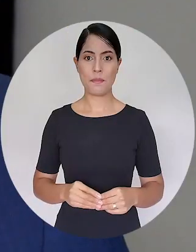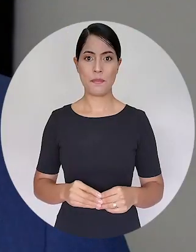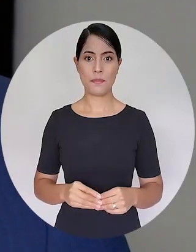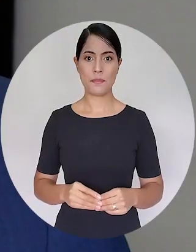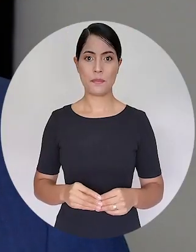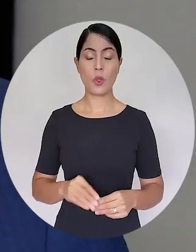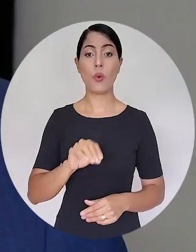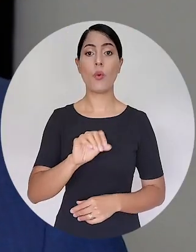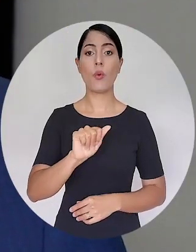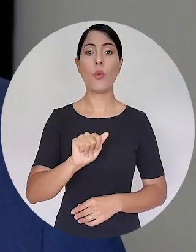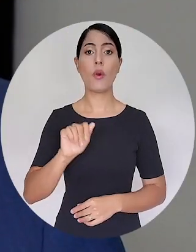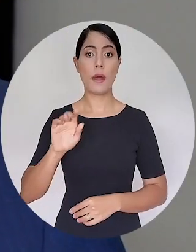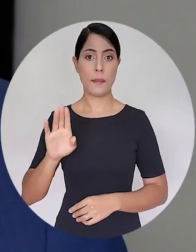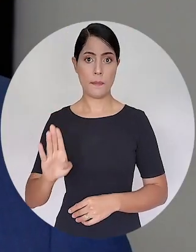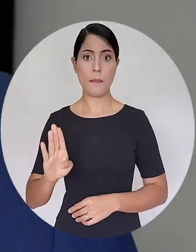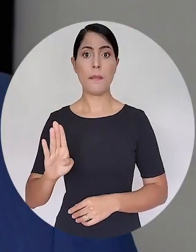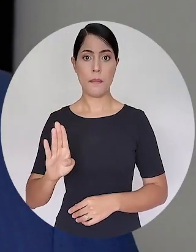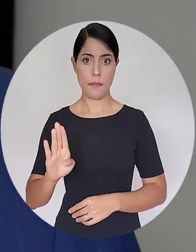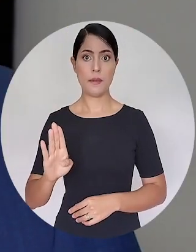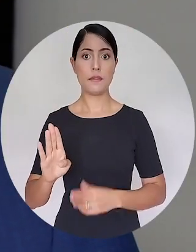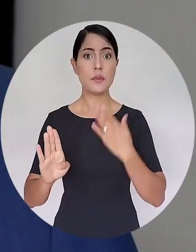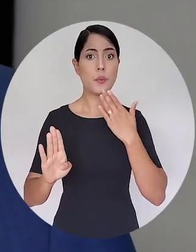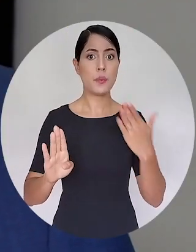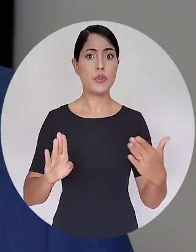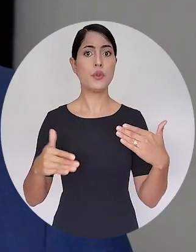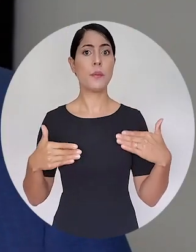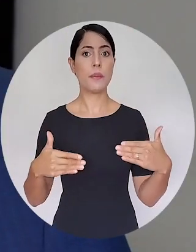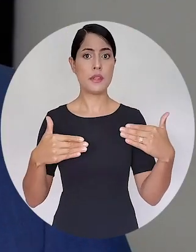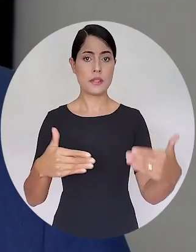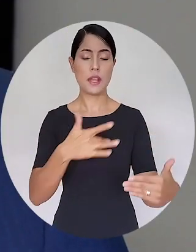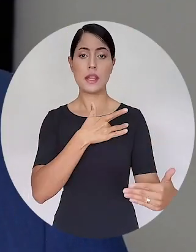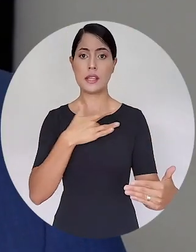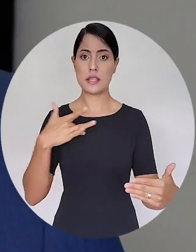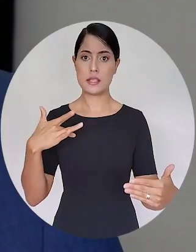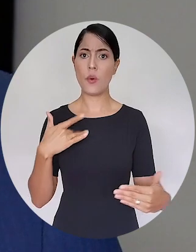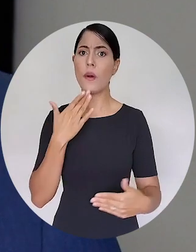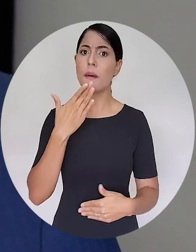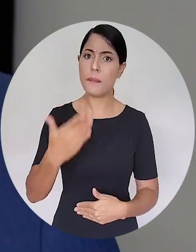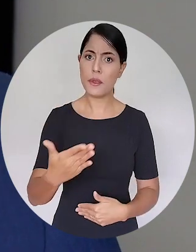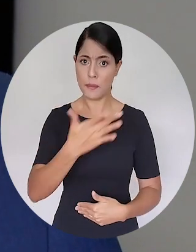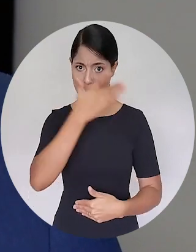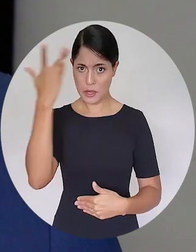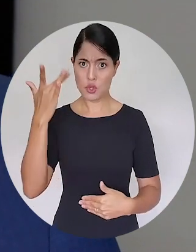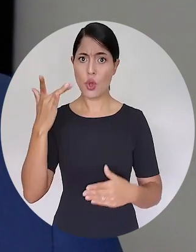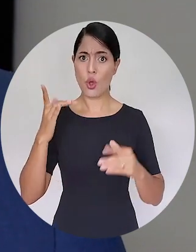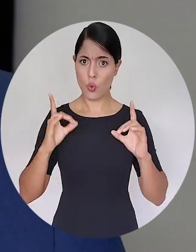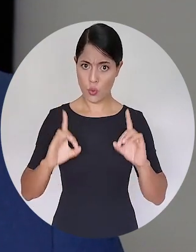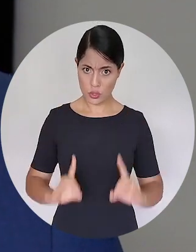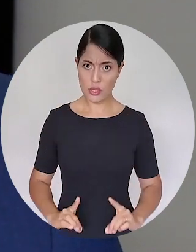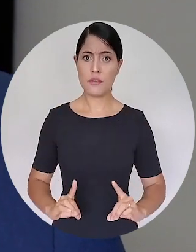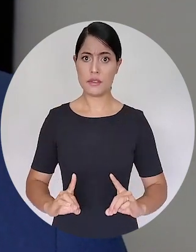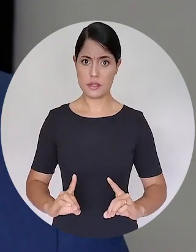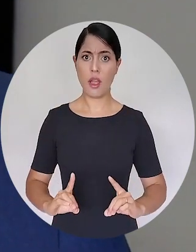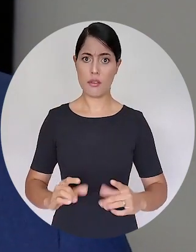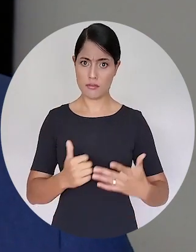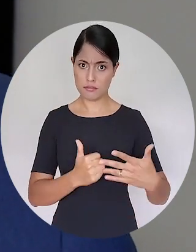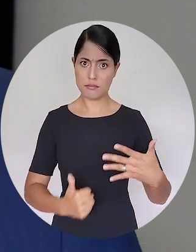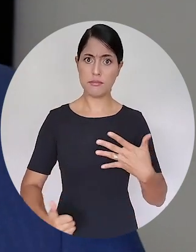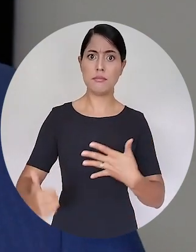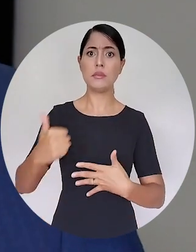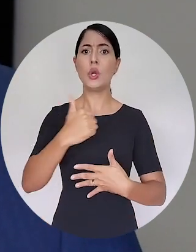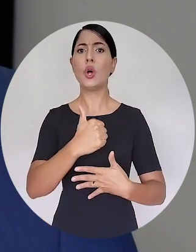A Ordem dos Advogados do Brasil oficiou o Ministério da Saúde solicitando que as pessoas com deficiência sejam